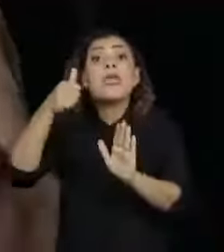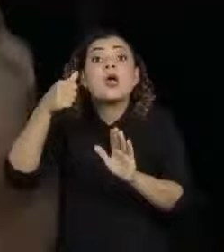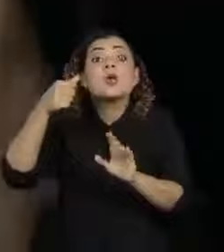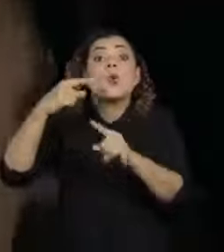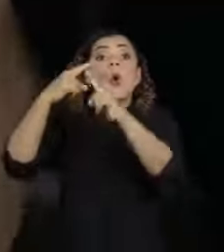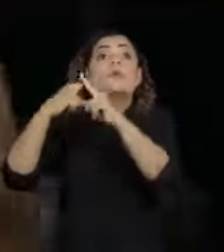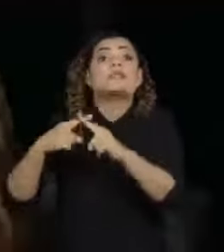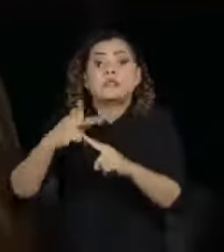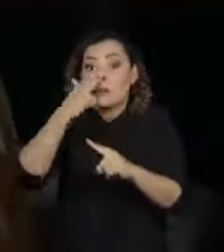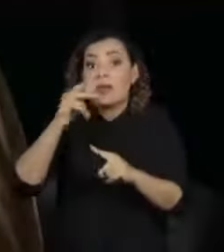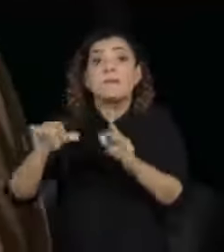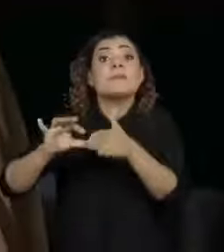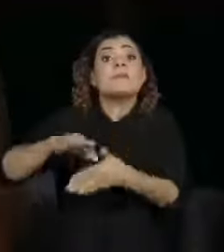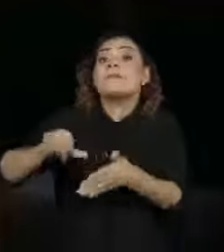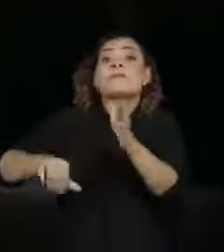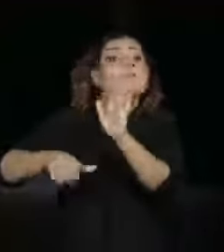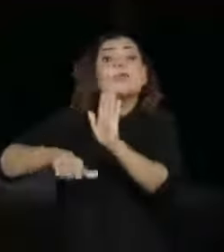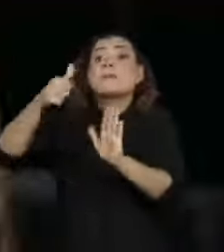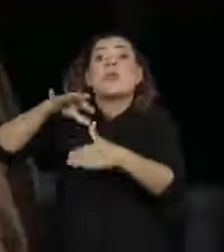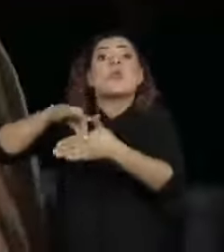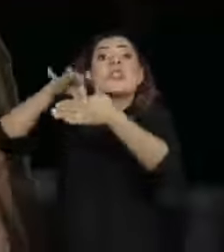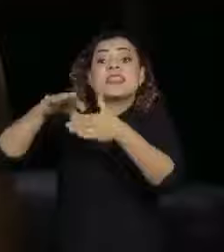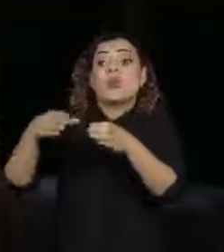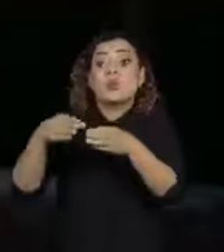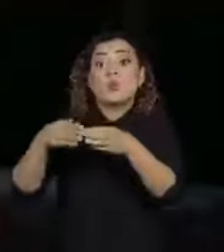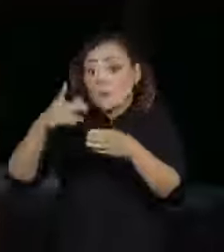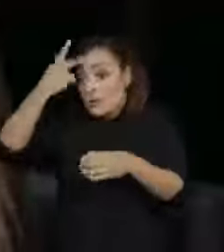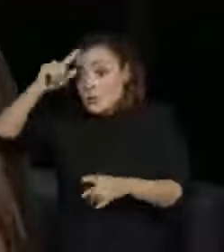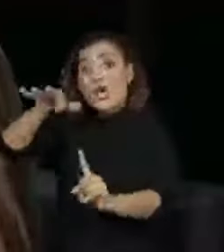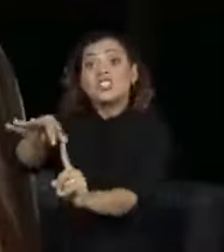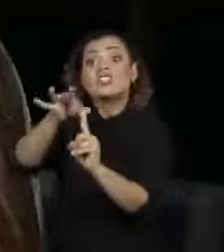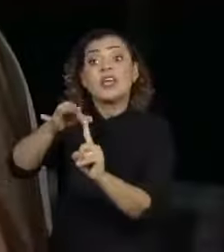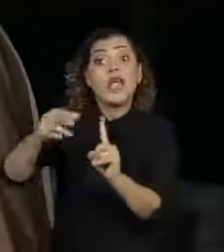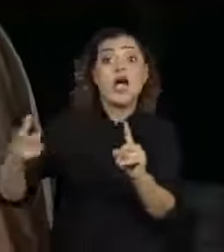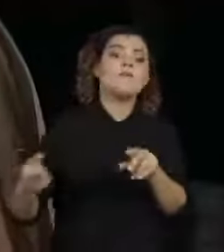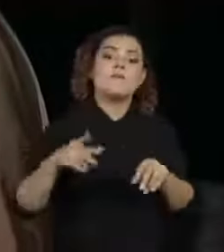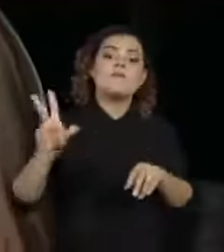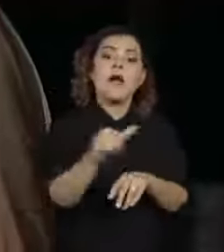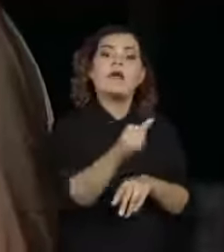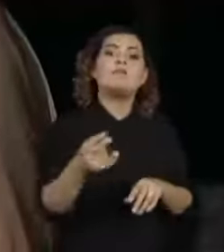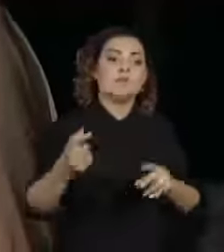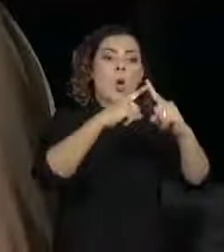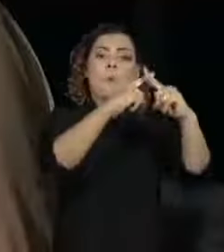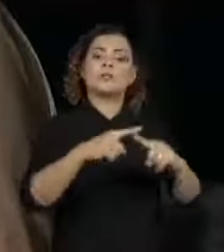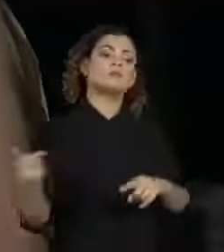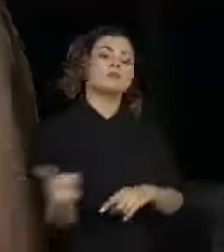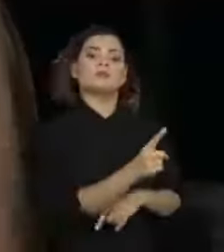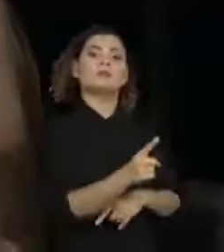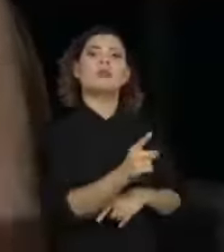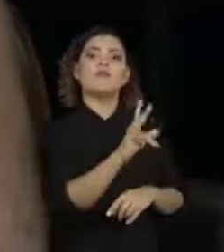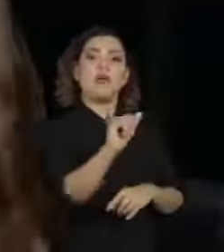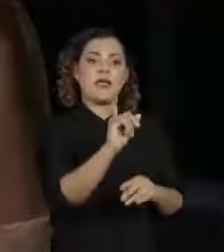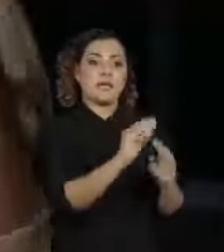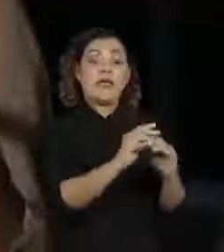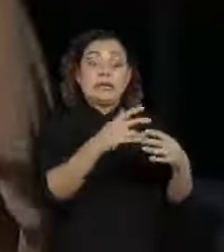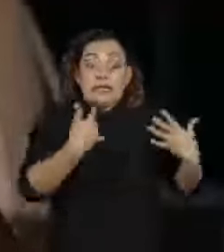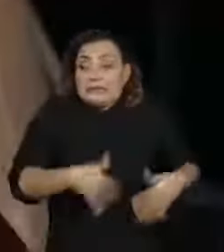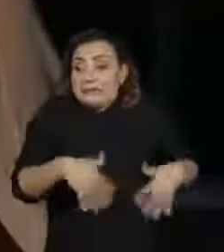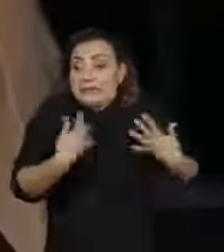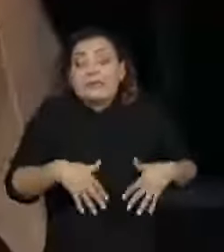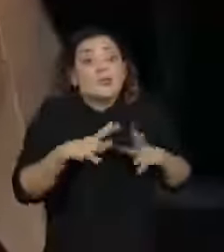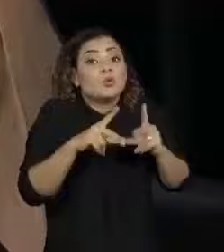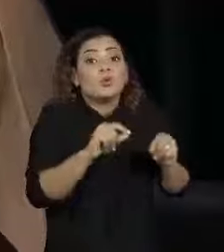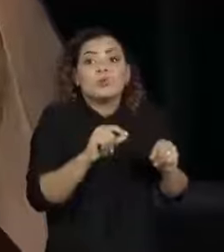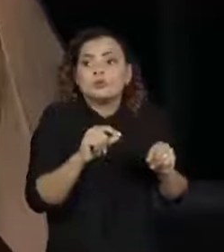o primeiro Líder falou o primeiro cara que indicar o primeiro e cara para o paredão que tava tudo na cara que o